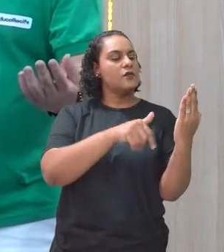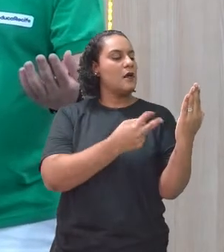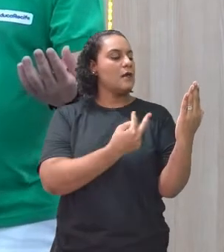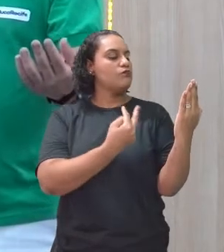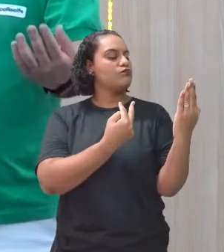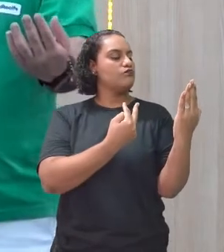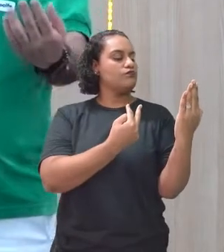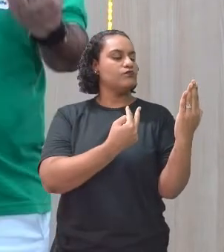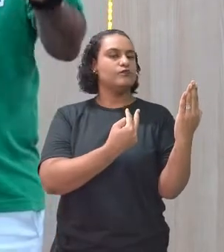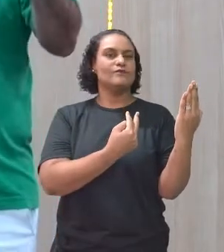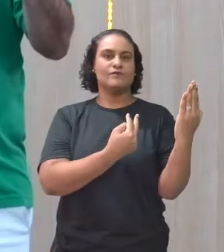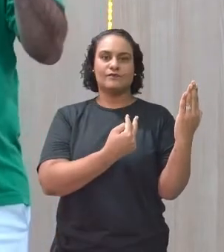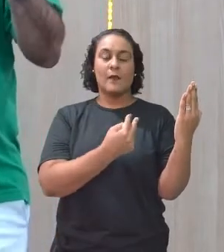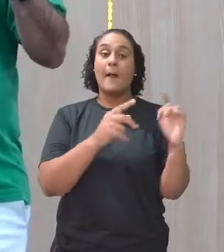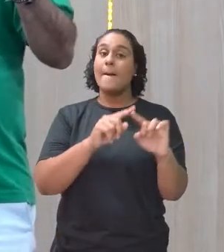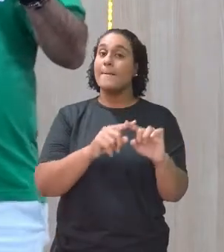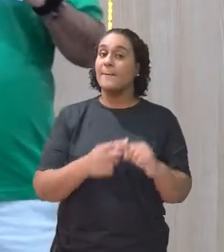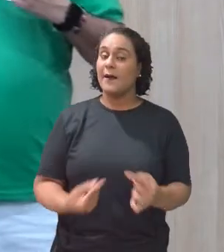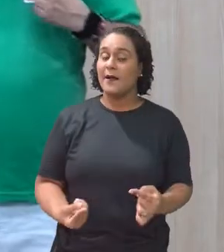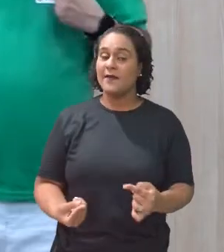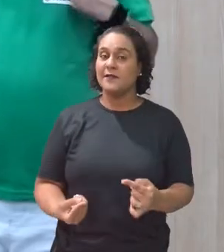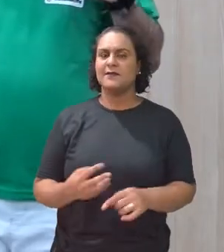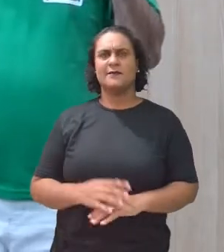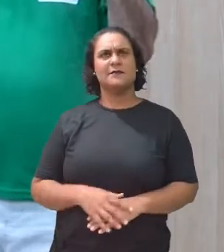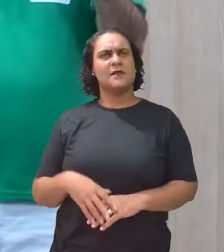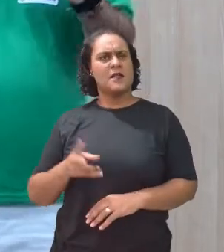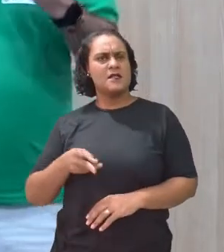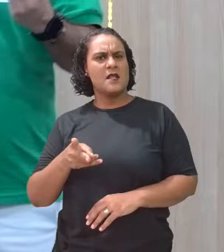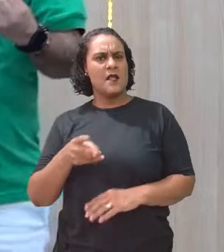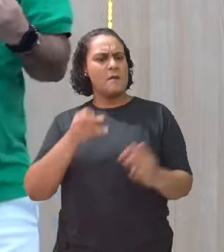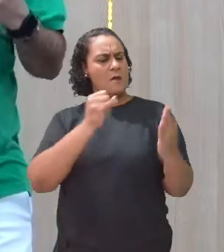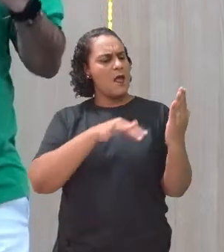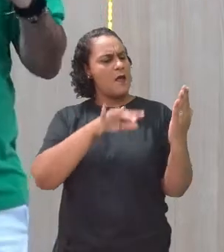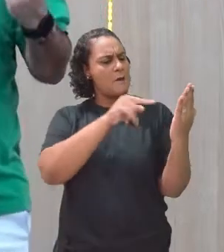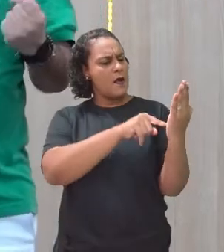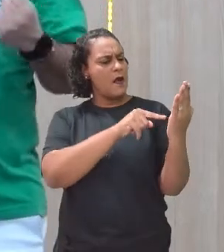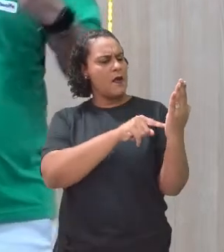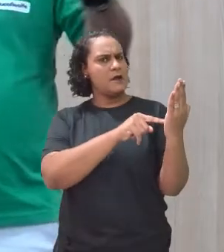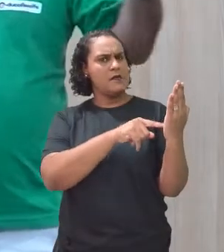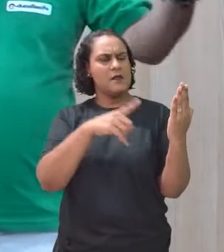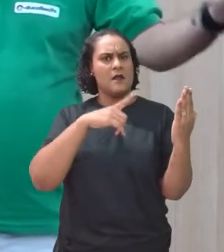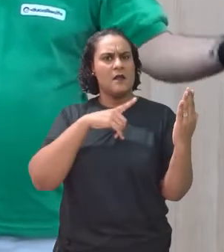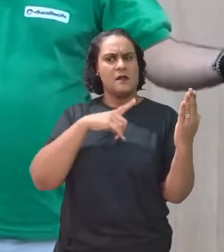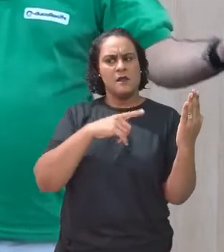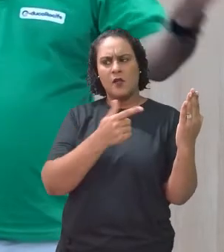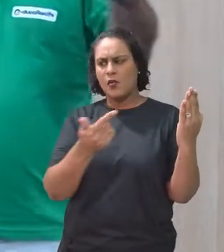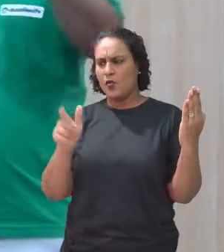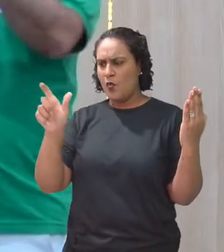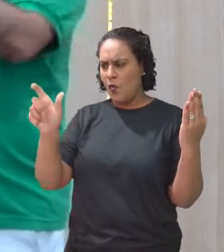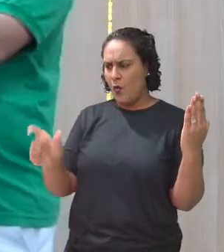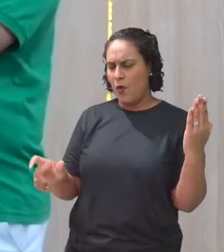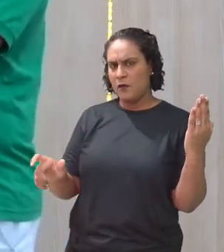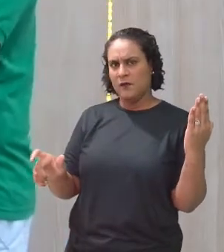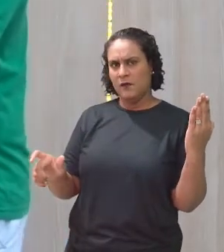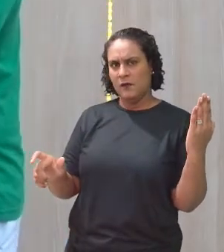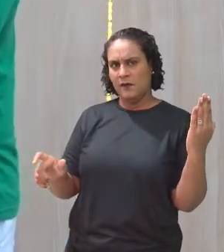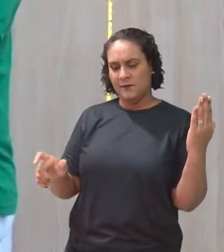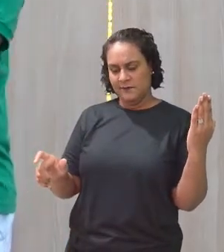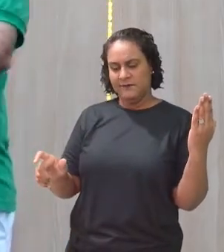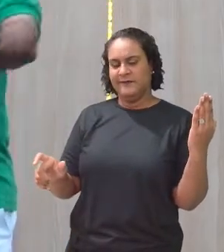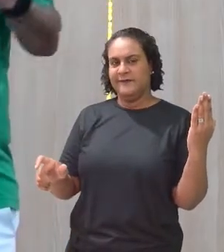nosso, ok? Mas nem sempre a imagem que a gente tem do colega ou da